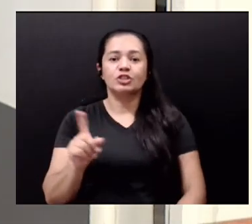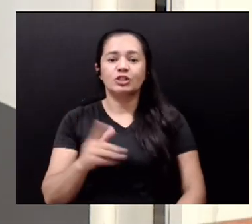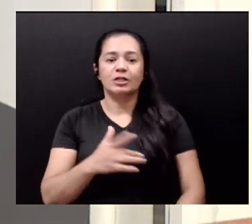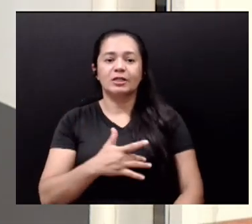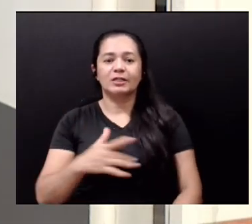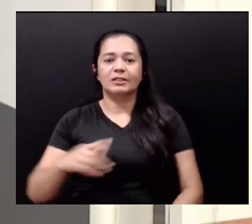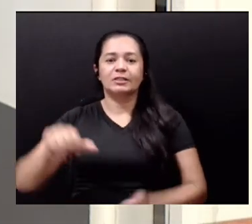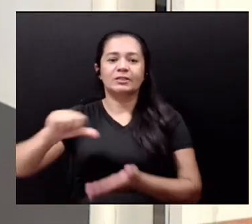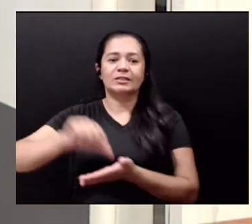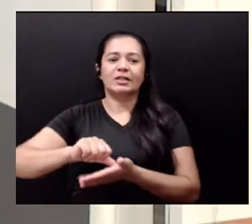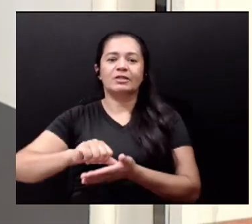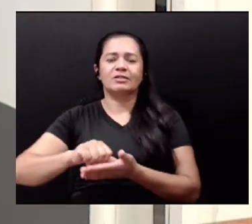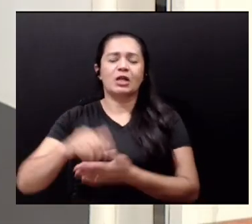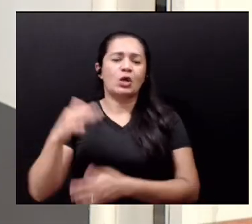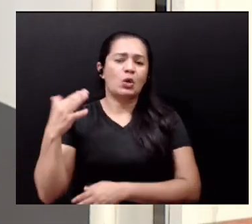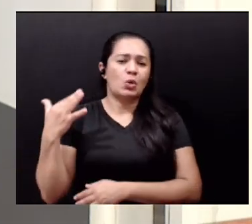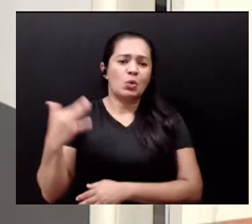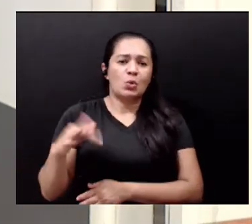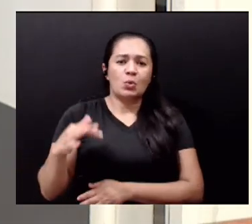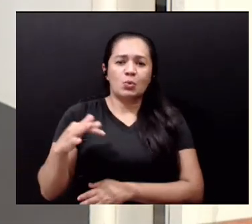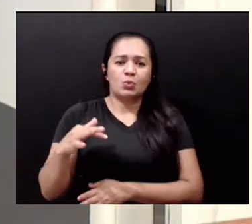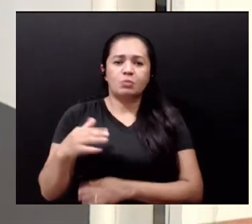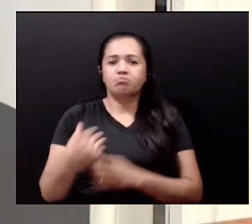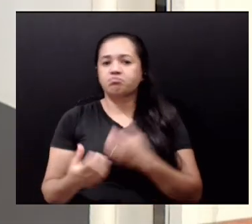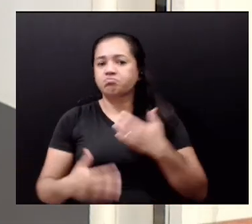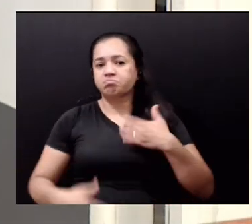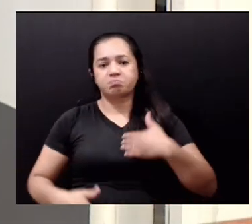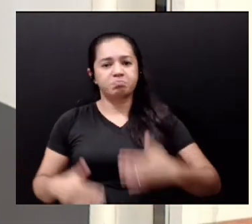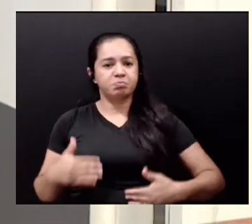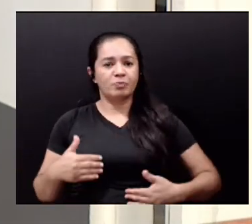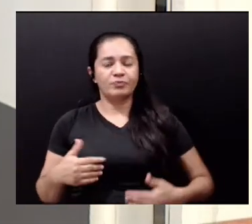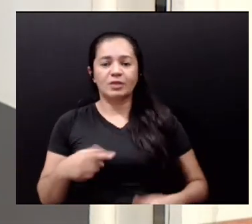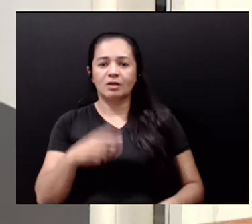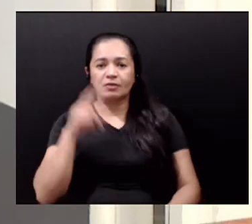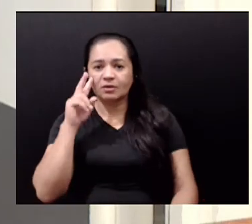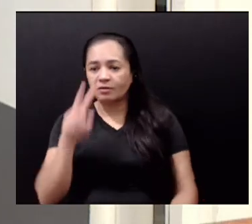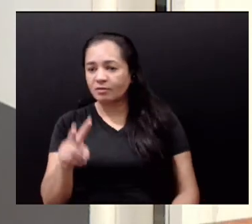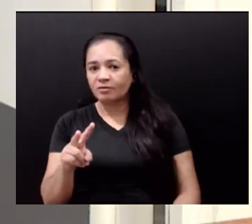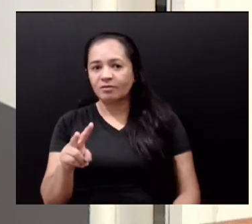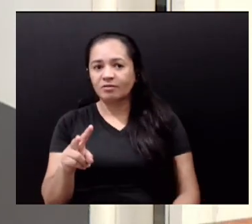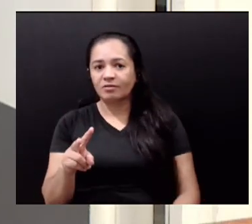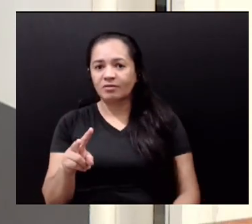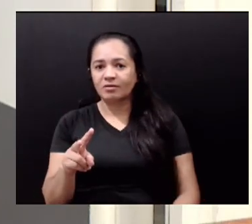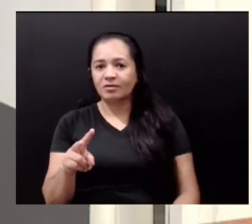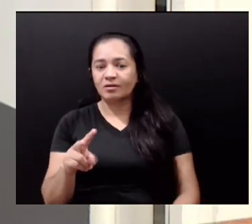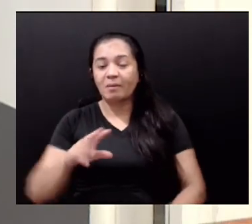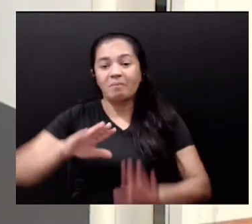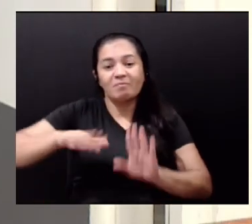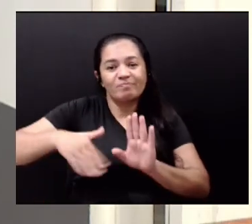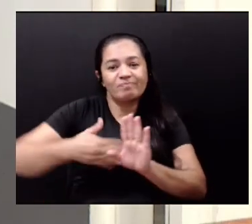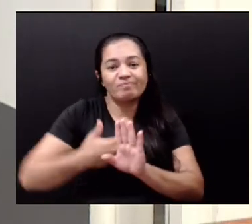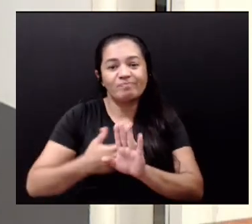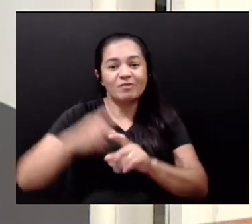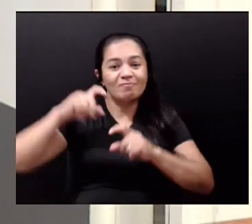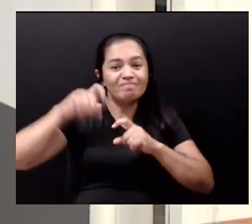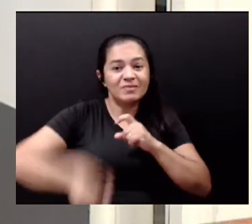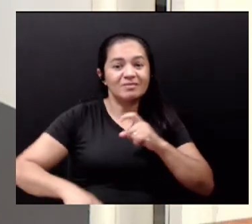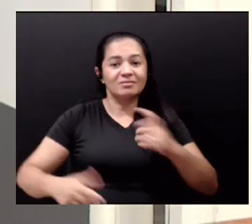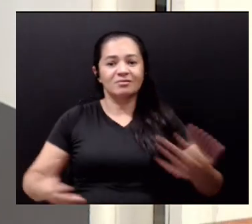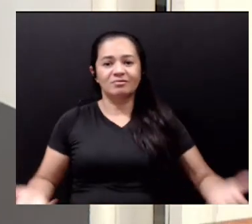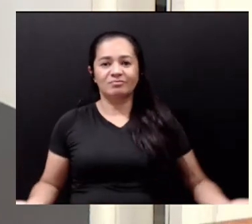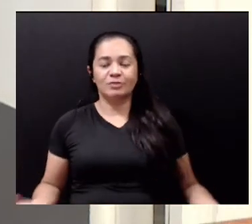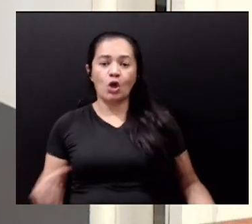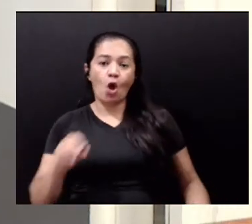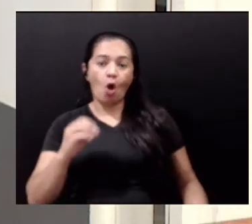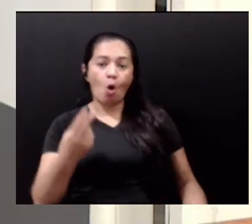né, em alguma região, e você vai ver por trás aquilo que é uma violência, né? Então, capacitar os profissionais